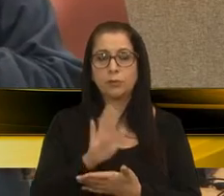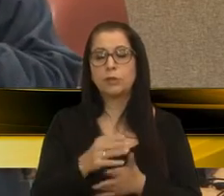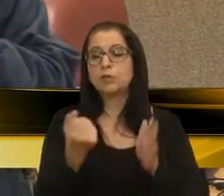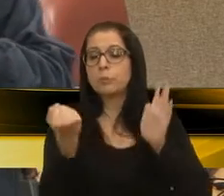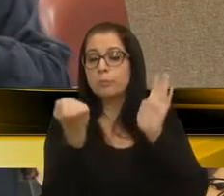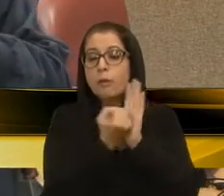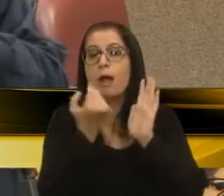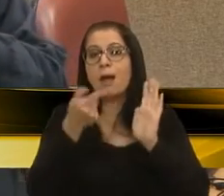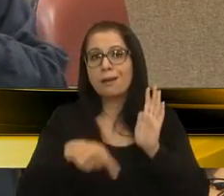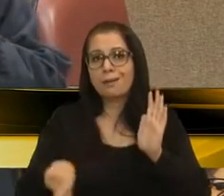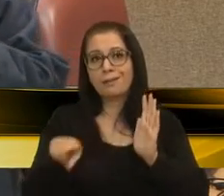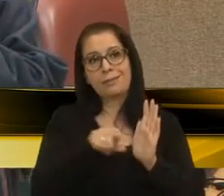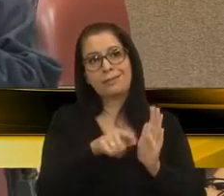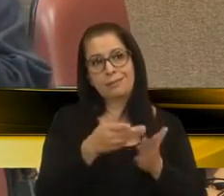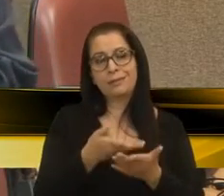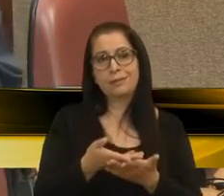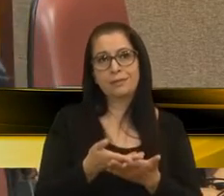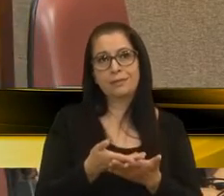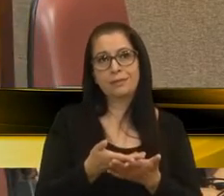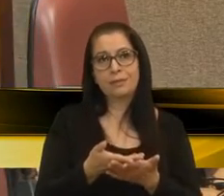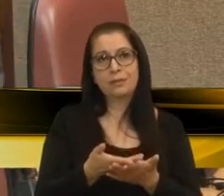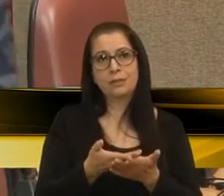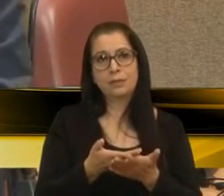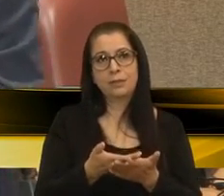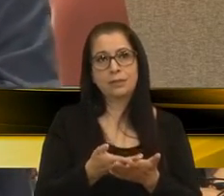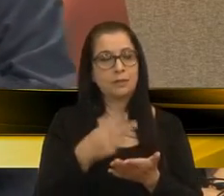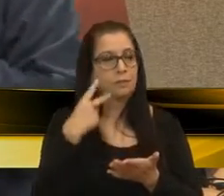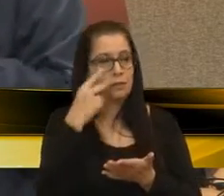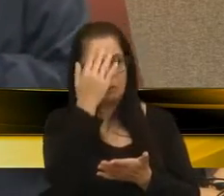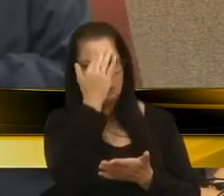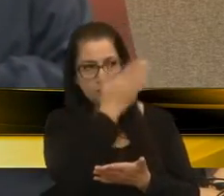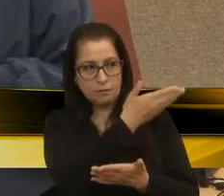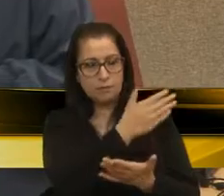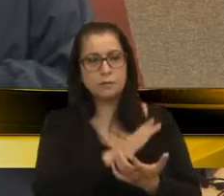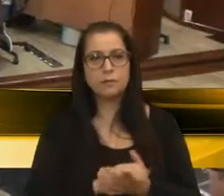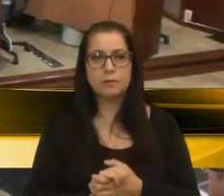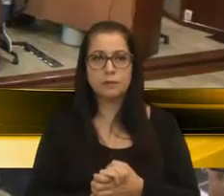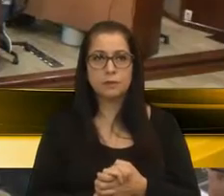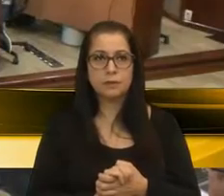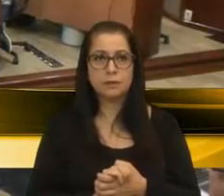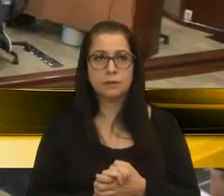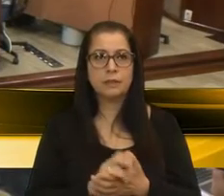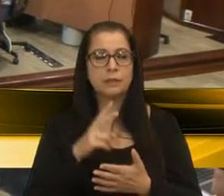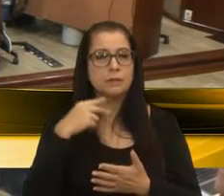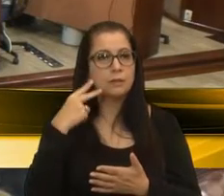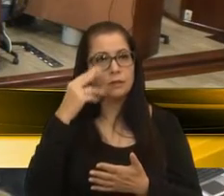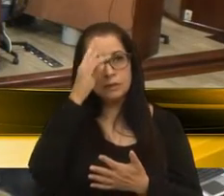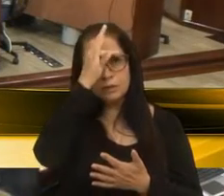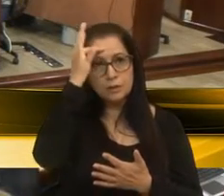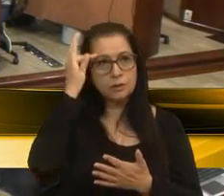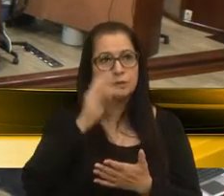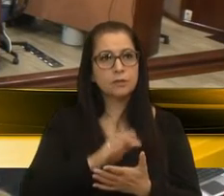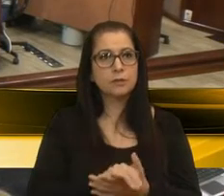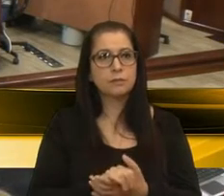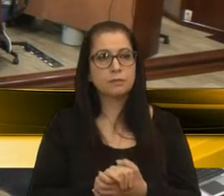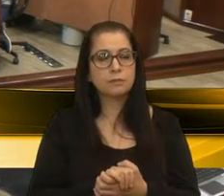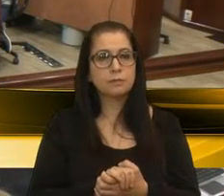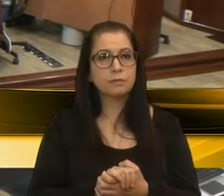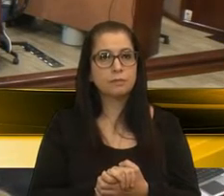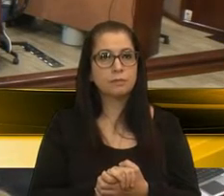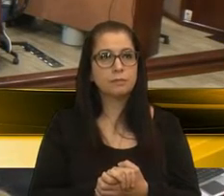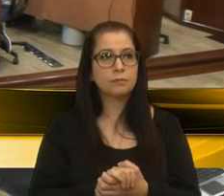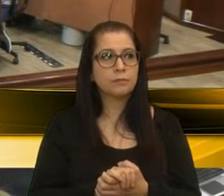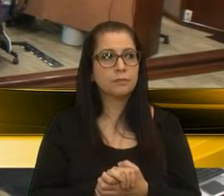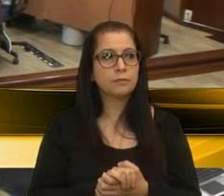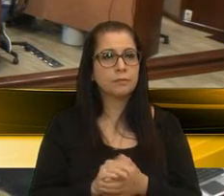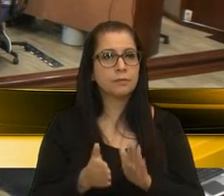marcas de estudo, enfim. Vereadora Adiló, a sua parte. Não, vereador Toigo, eu proporia que